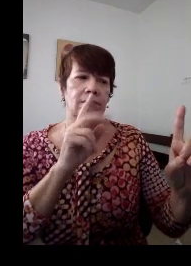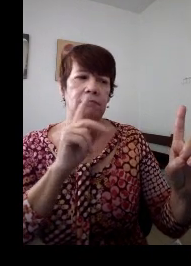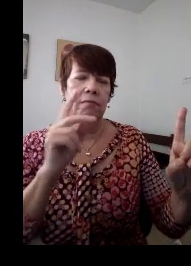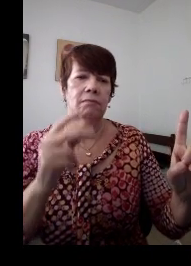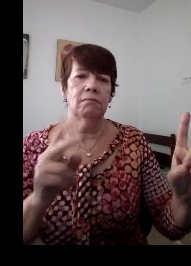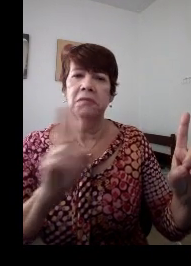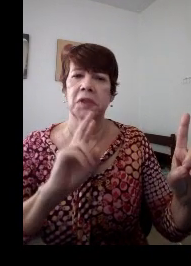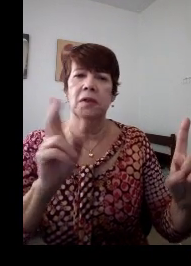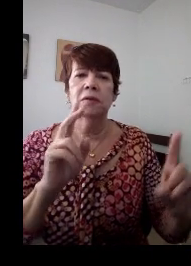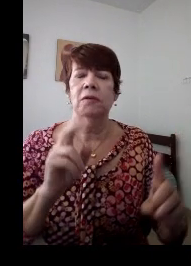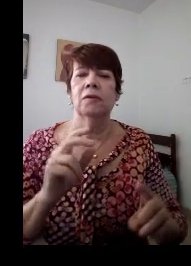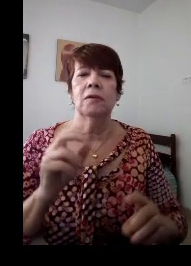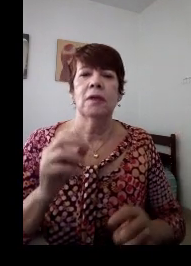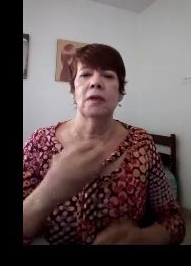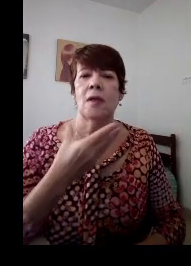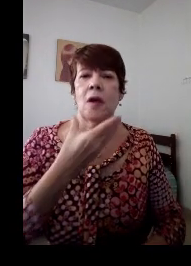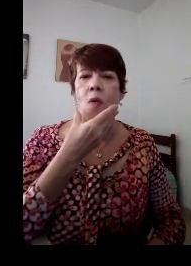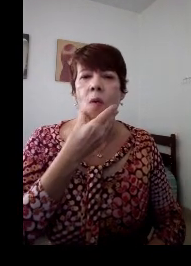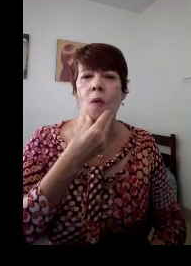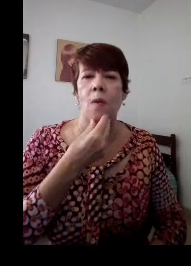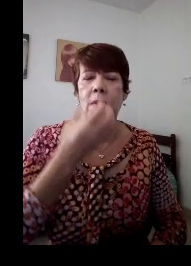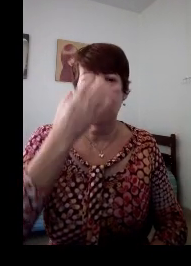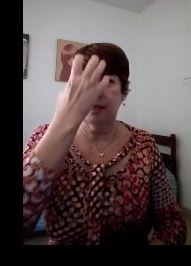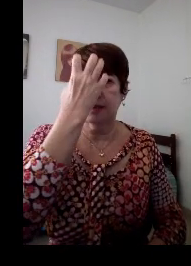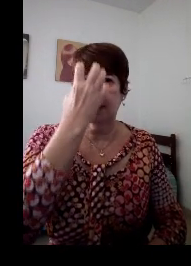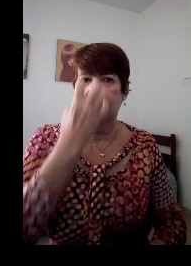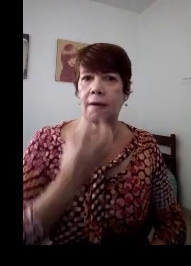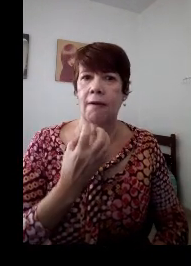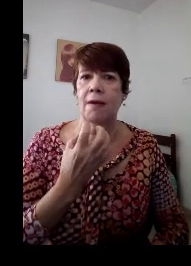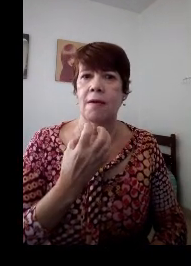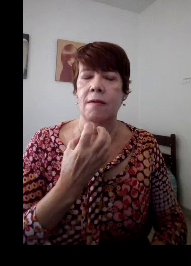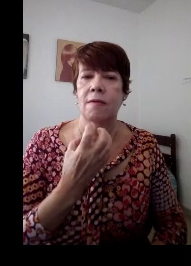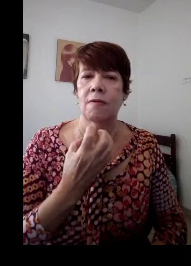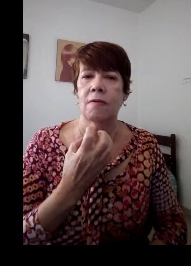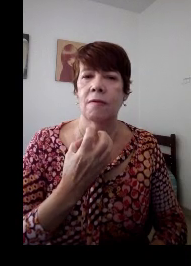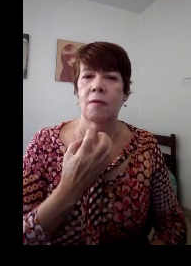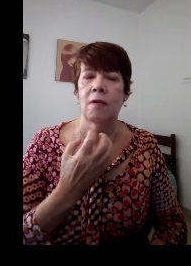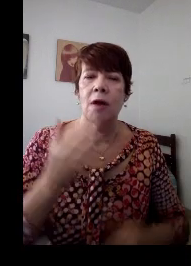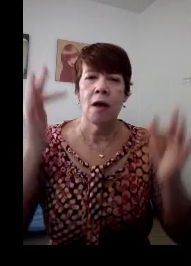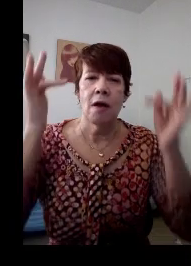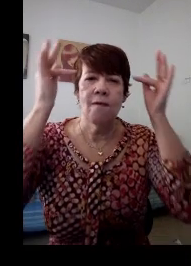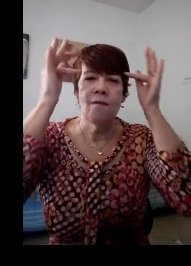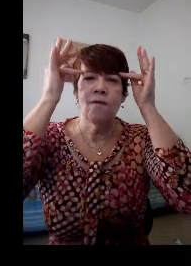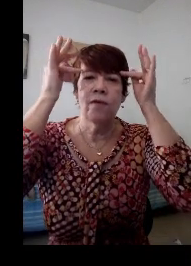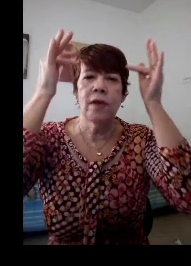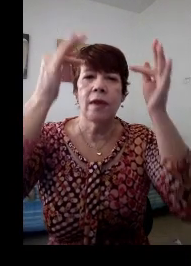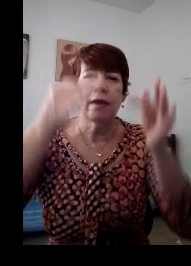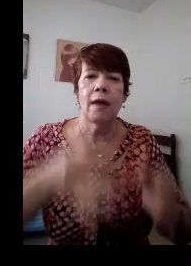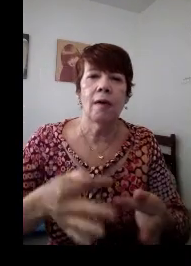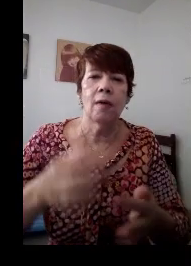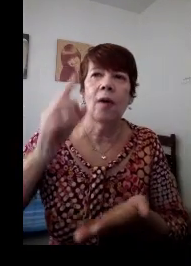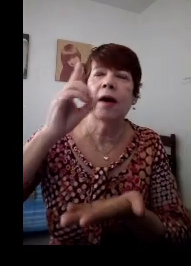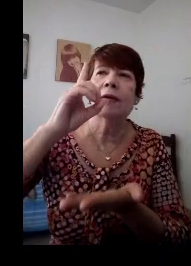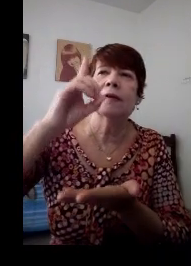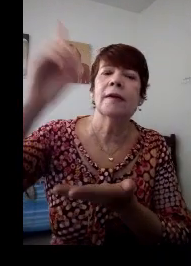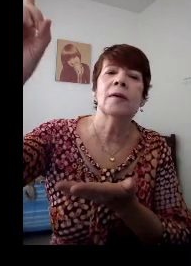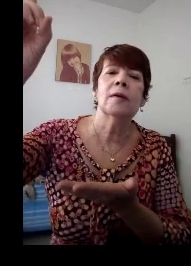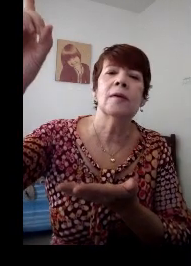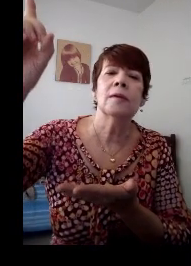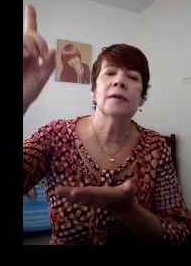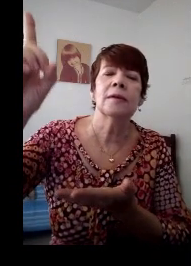Mas José não. José era um homem sério. Era um homem que era fiel